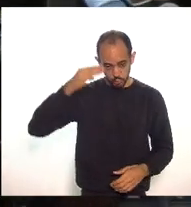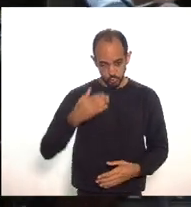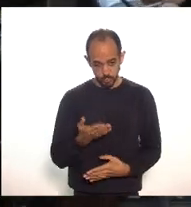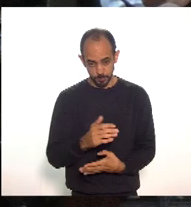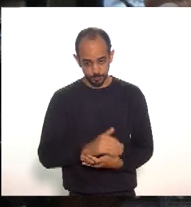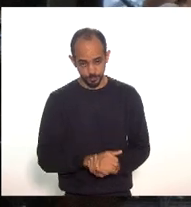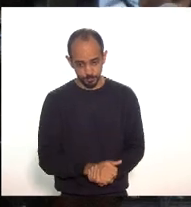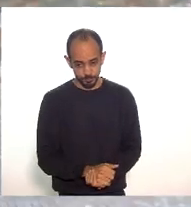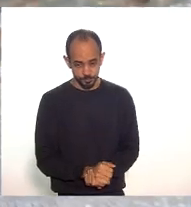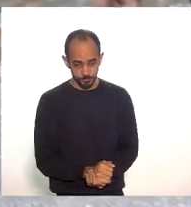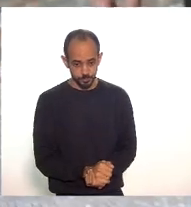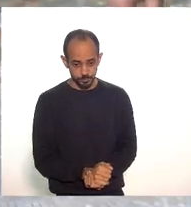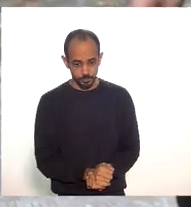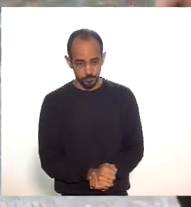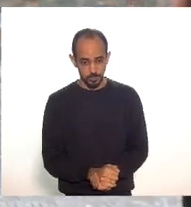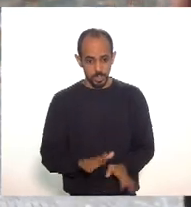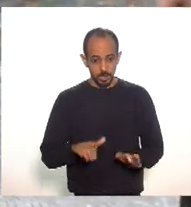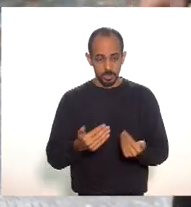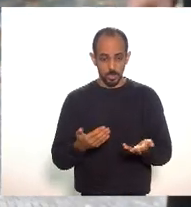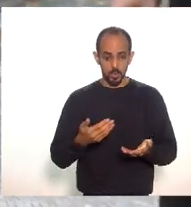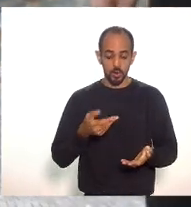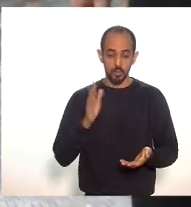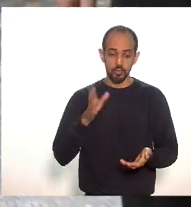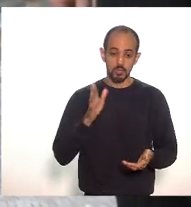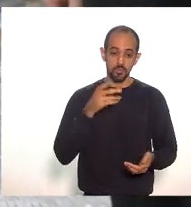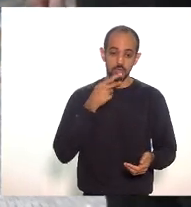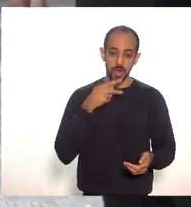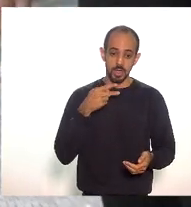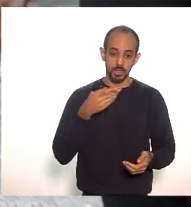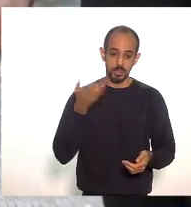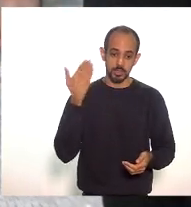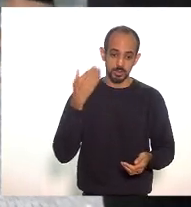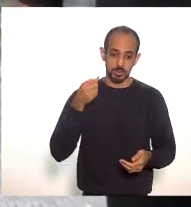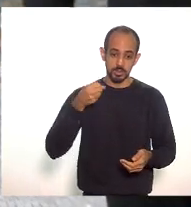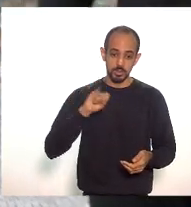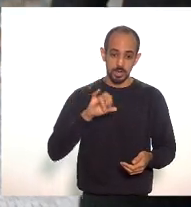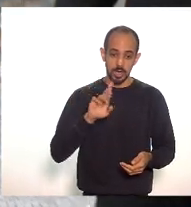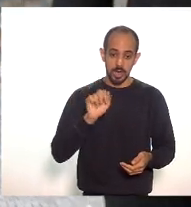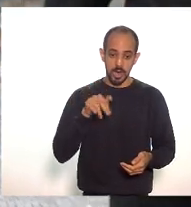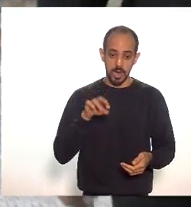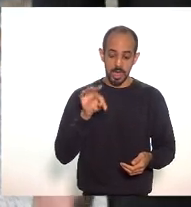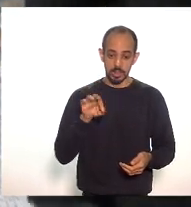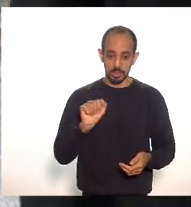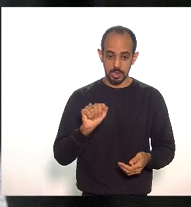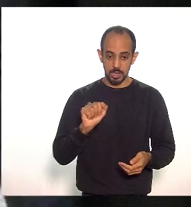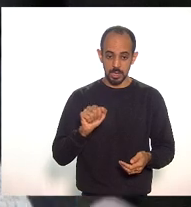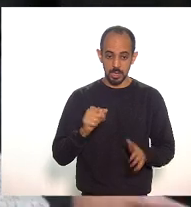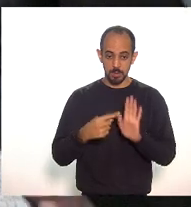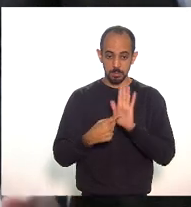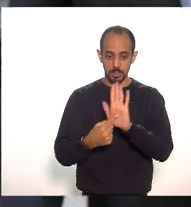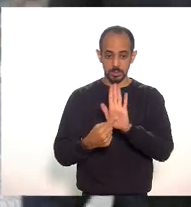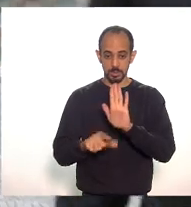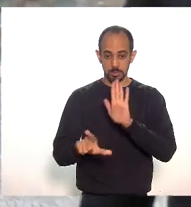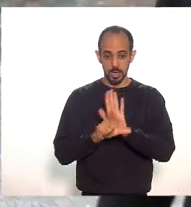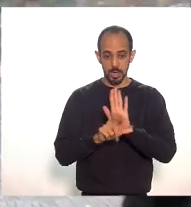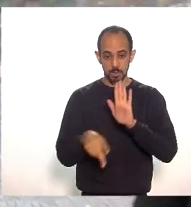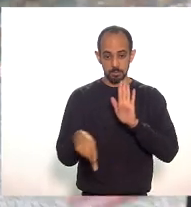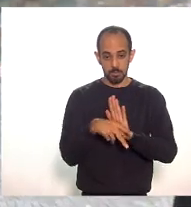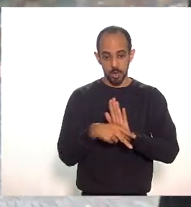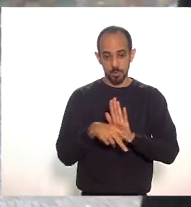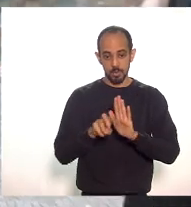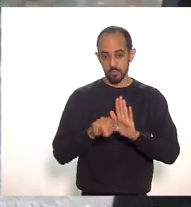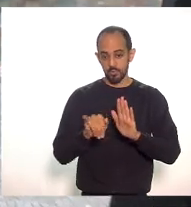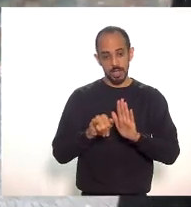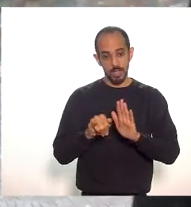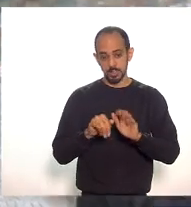e o seu presidente como eu disse a deputada Renata apresentar uma lei no projeto específico vai tramitar